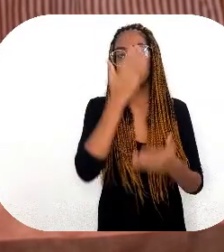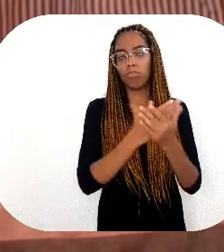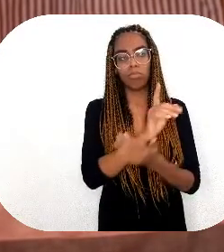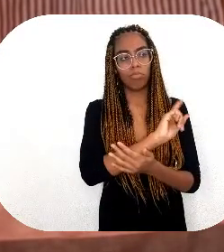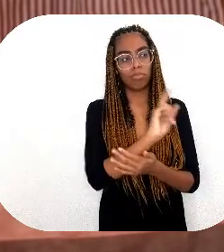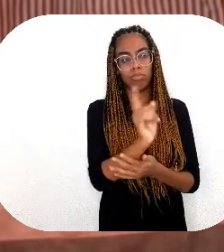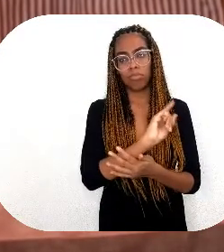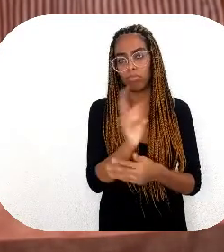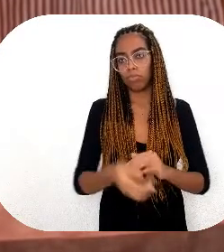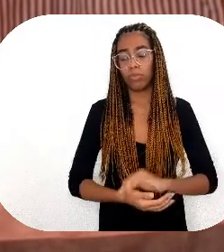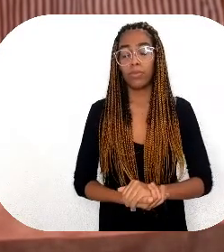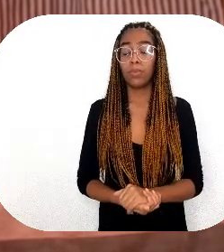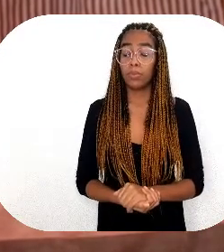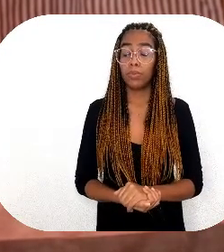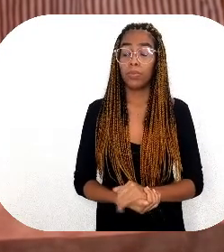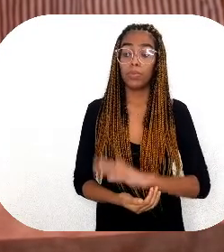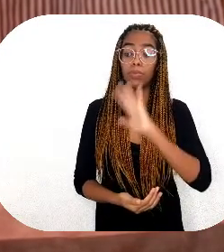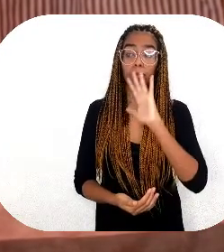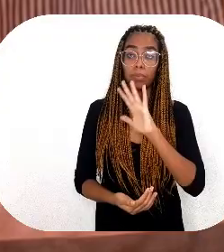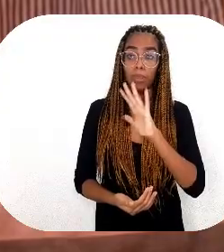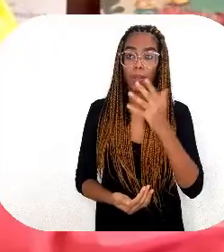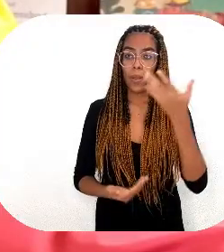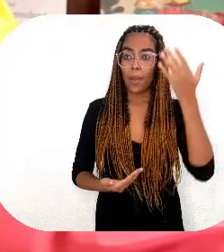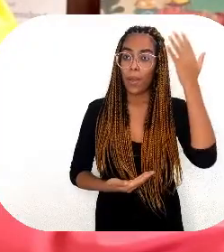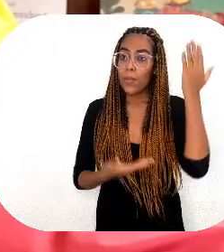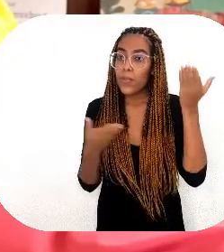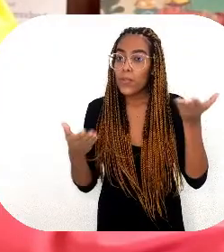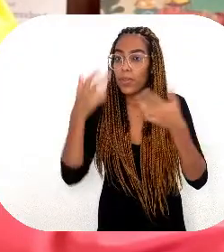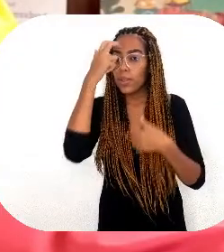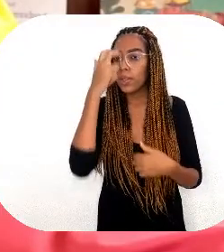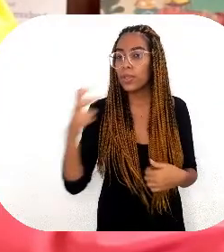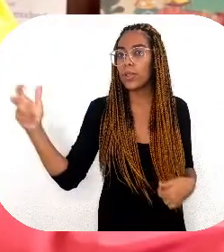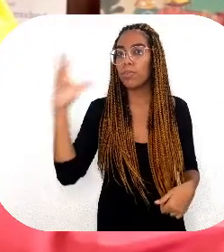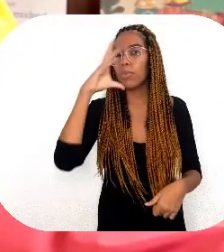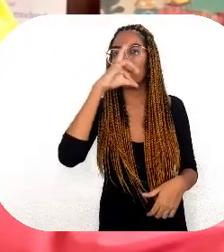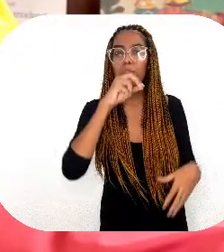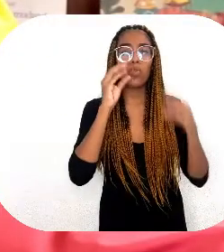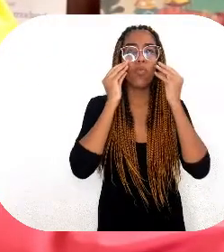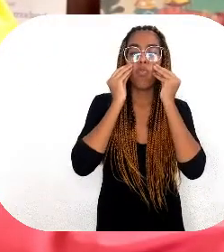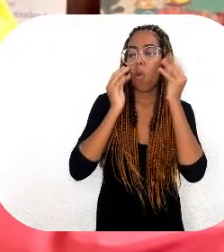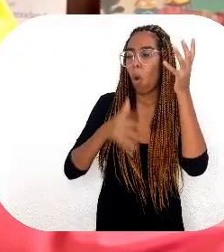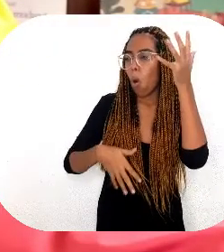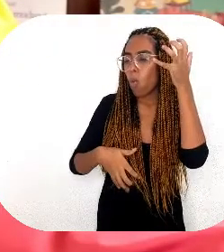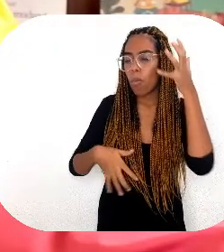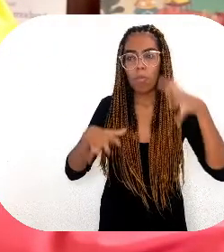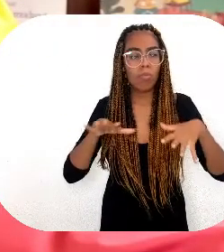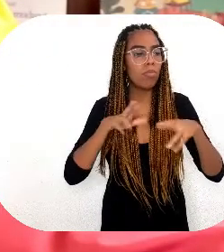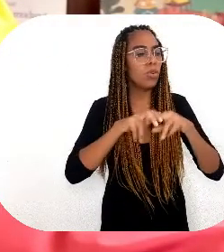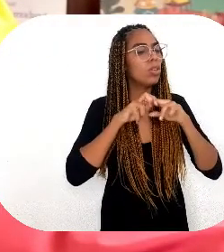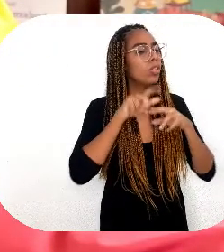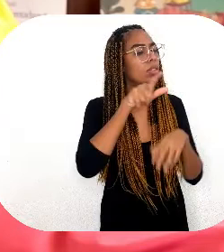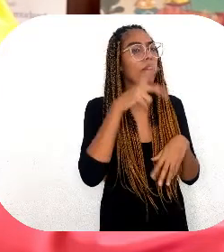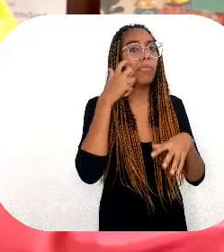amigo. Oxe, acho que tá difícil de acreditar. Mas, macaquinha, porque você é assim tão bonito, tão inteligente.